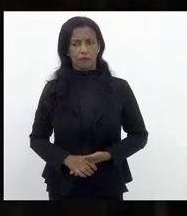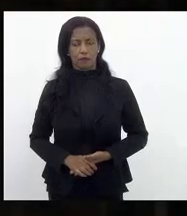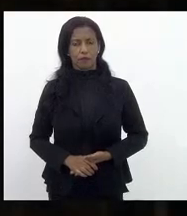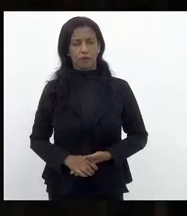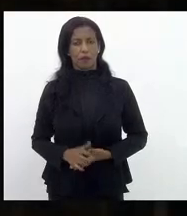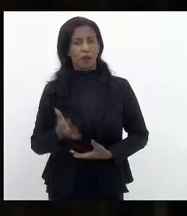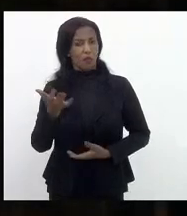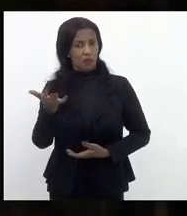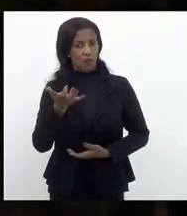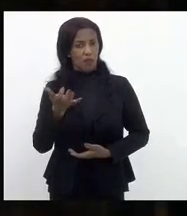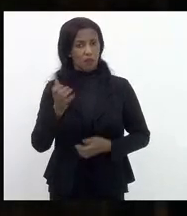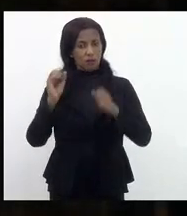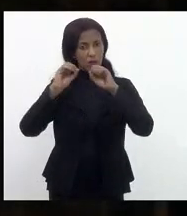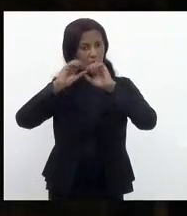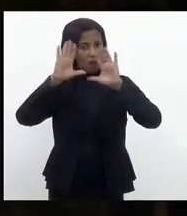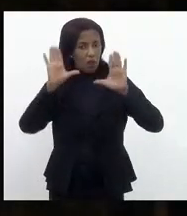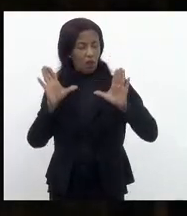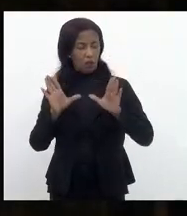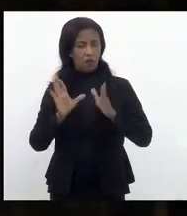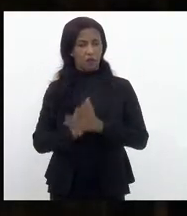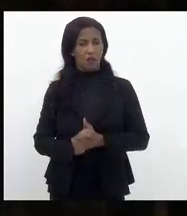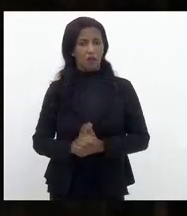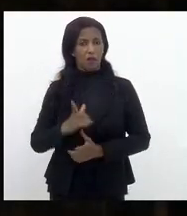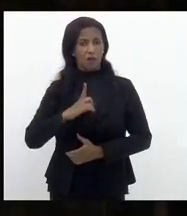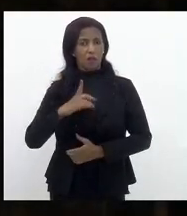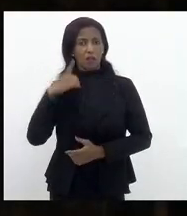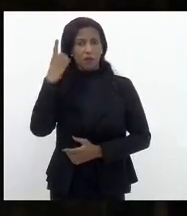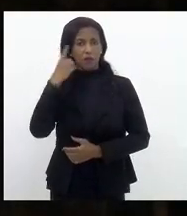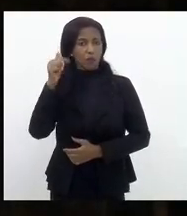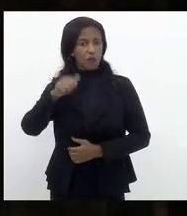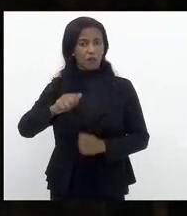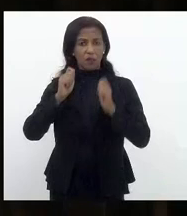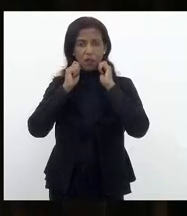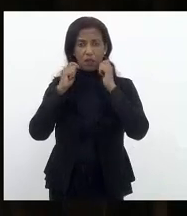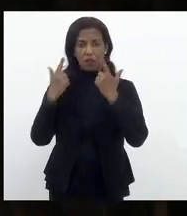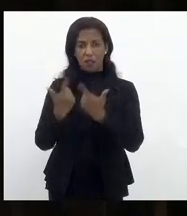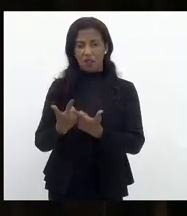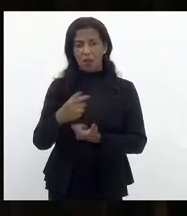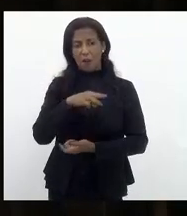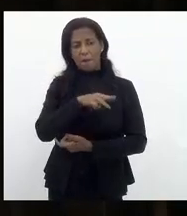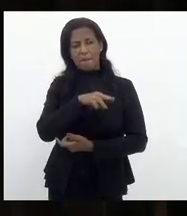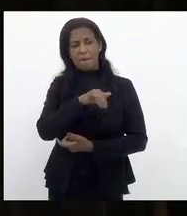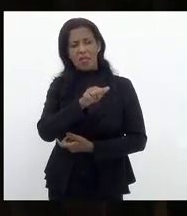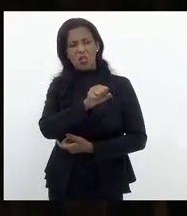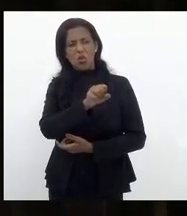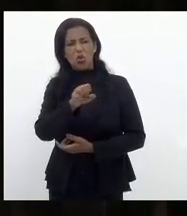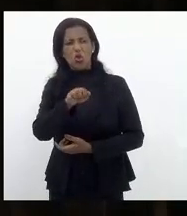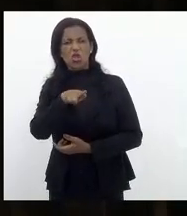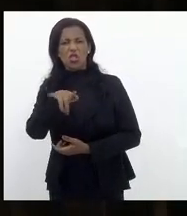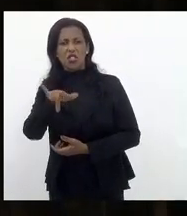quero dizer muito claro teve deputada nessa casa que falou e misoginia